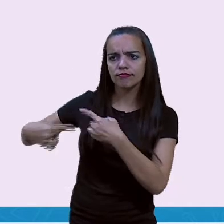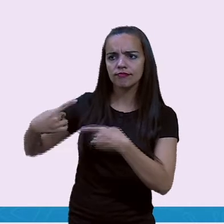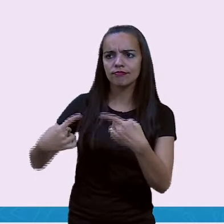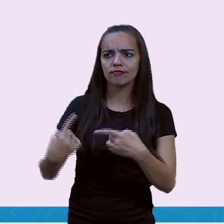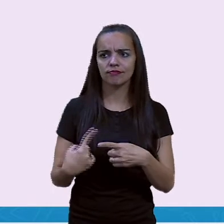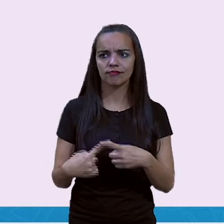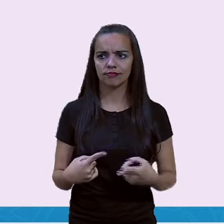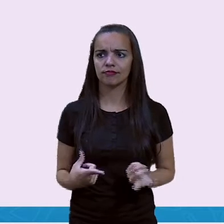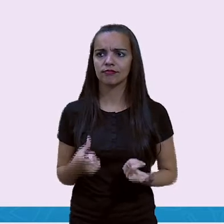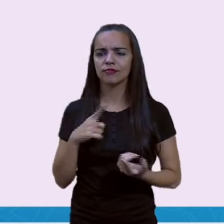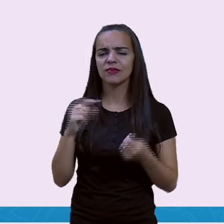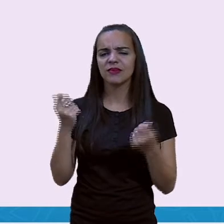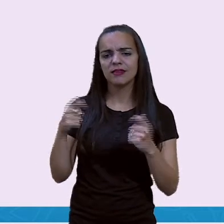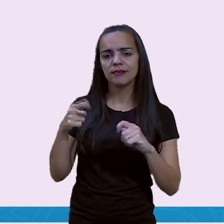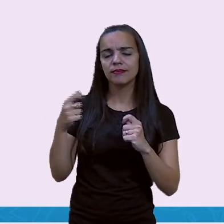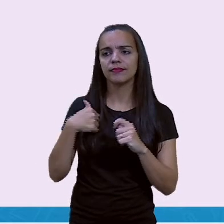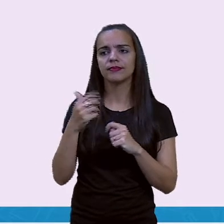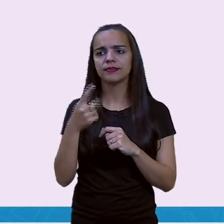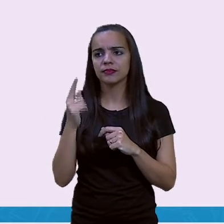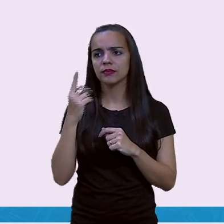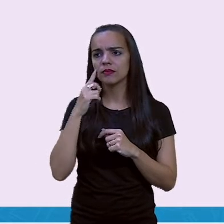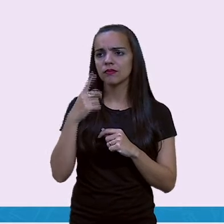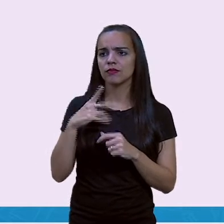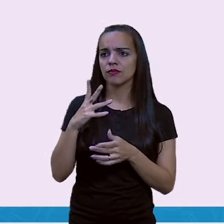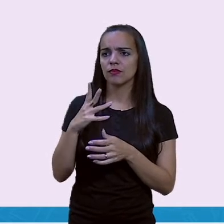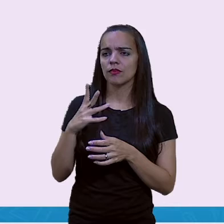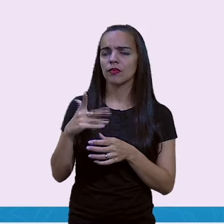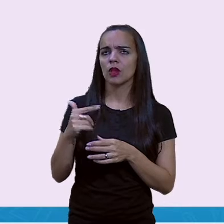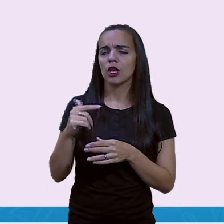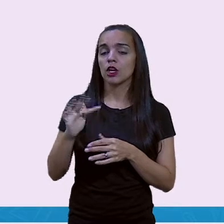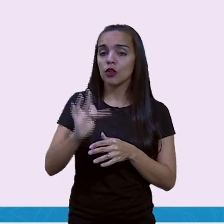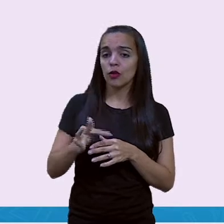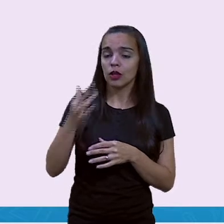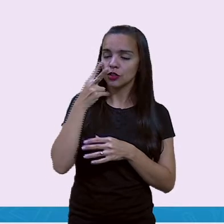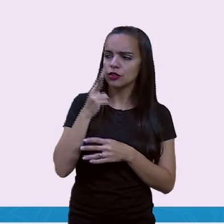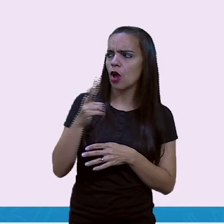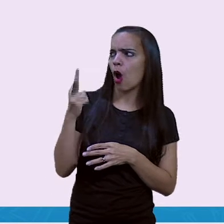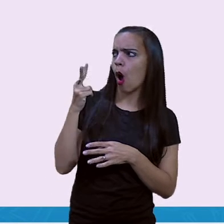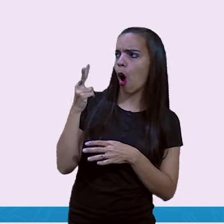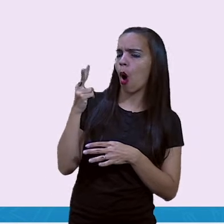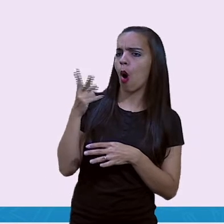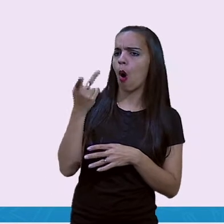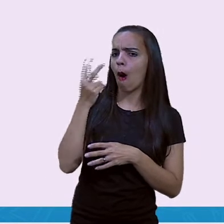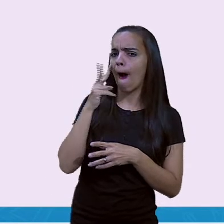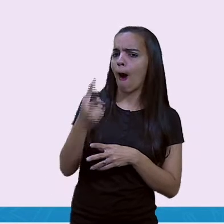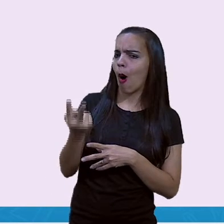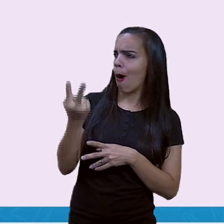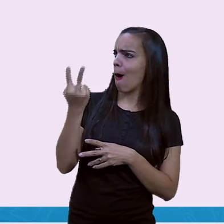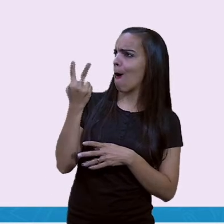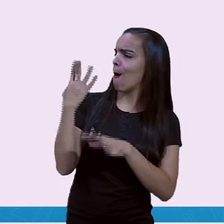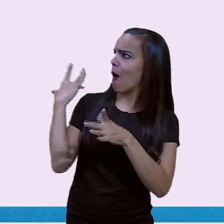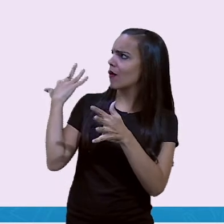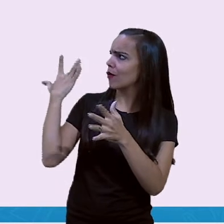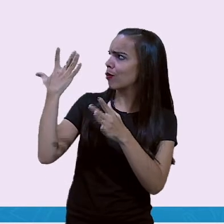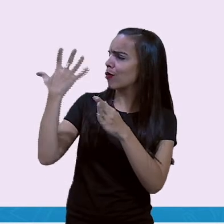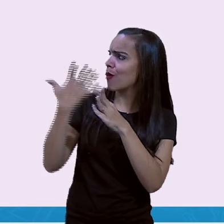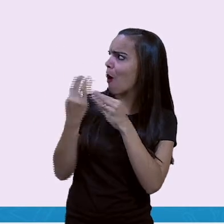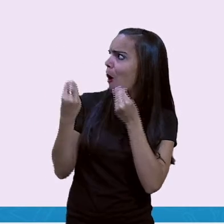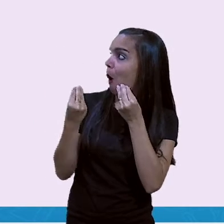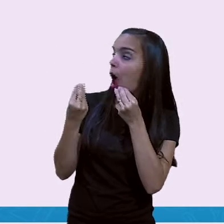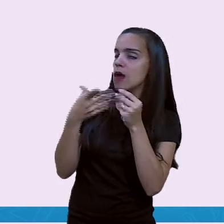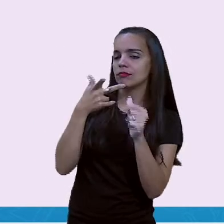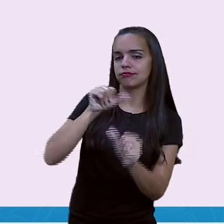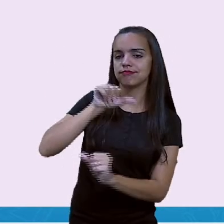dá uma perspectiva de como vamos melhorar o nosso futuro. Compreendendo o que foi